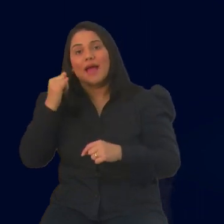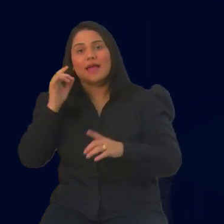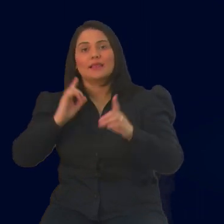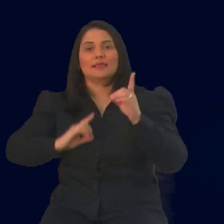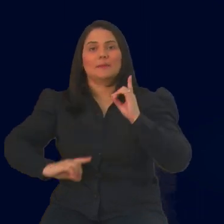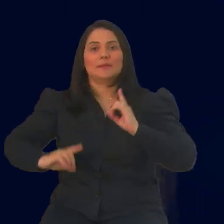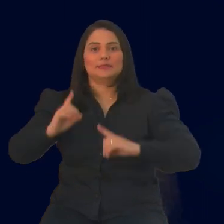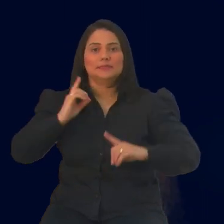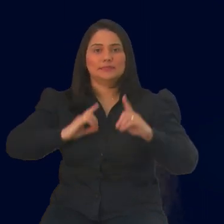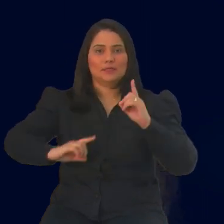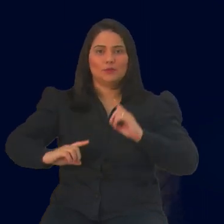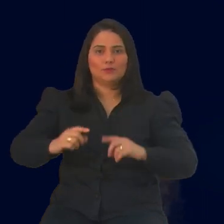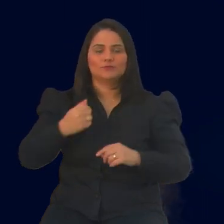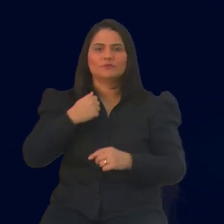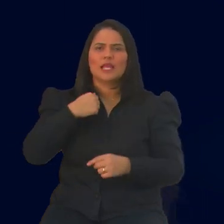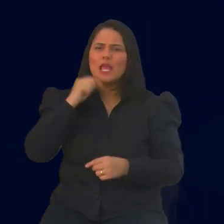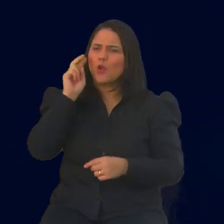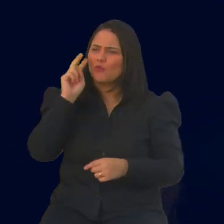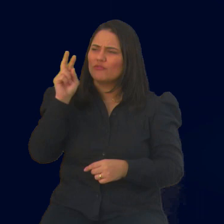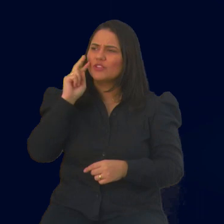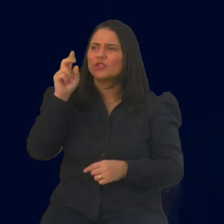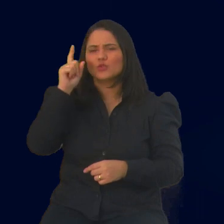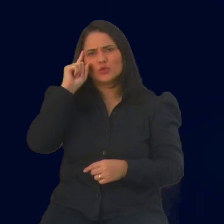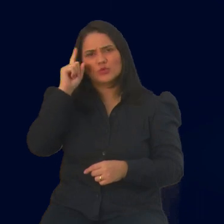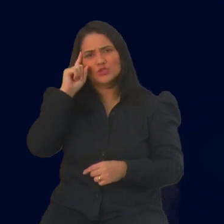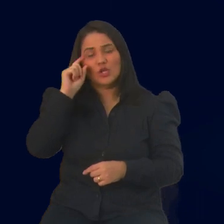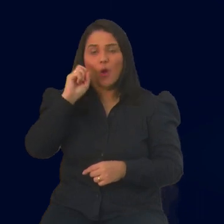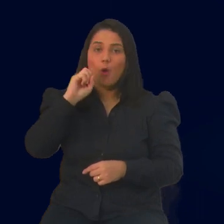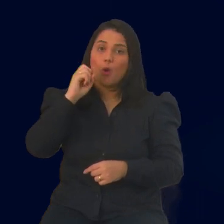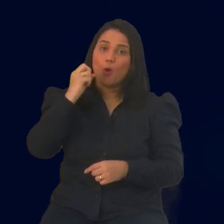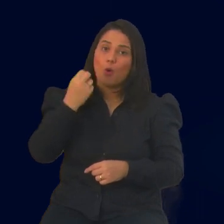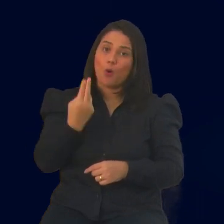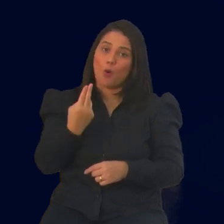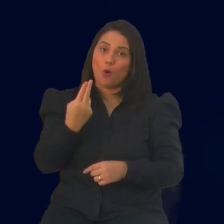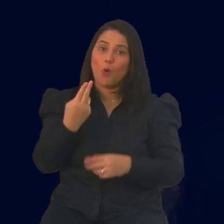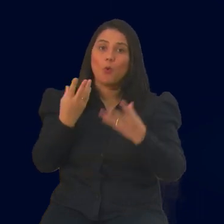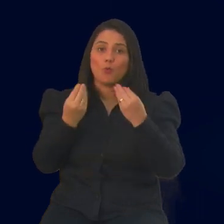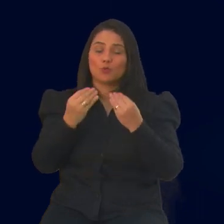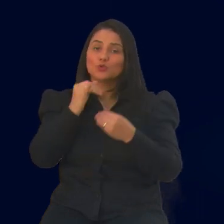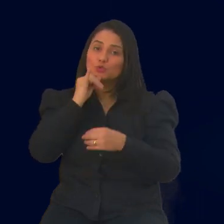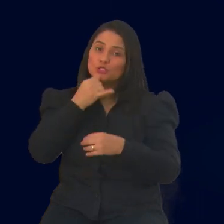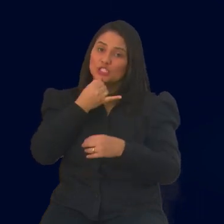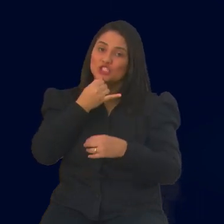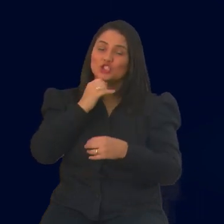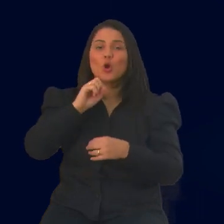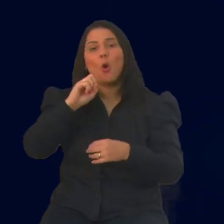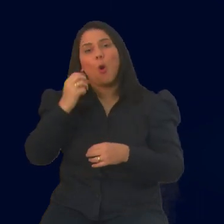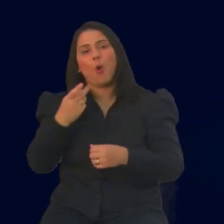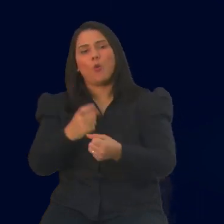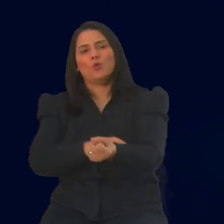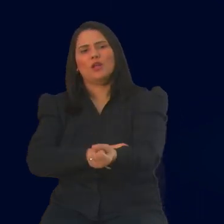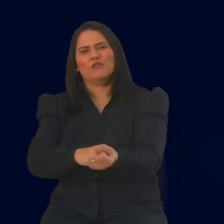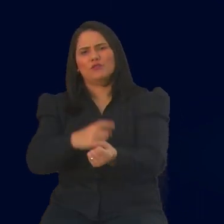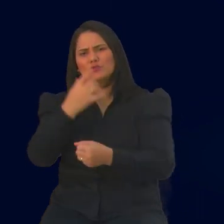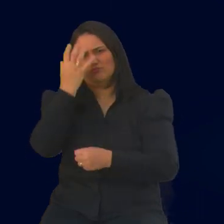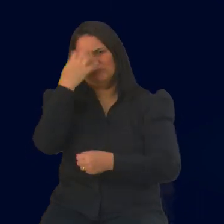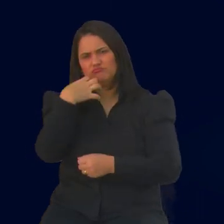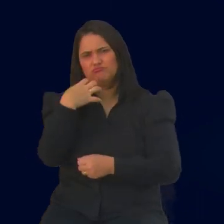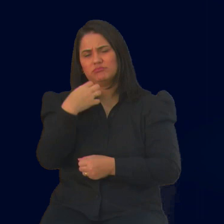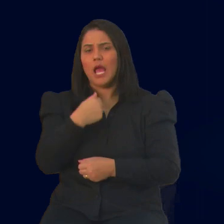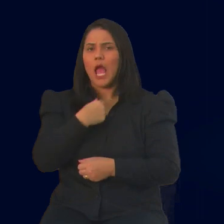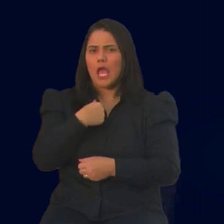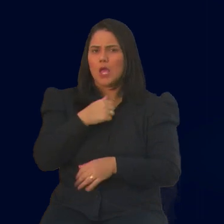Eu via ele todos os dias, ou muito triste, ou de mau humor. E eu, com aquela ilusão de criança,